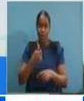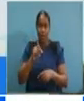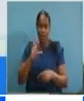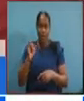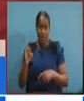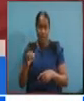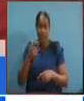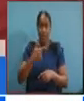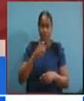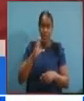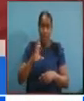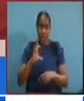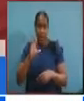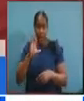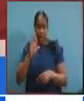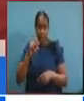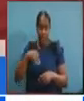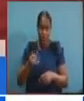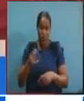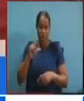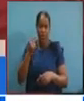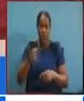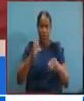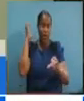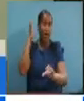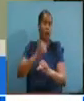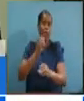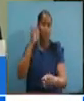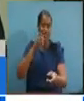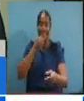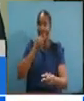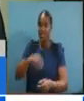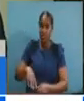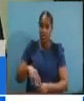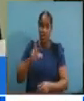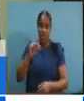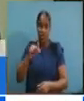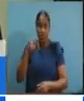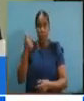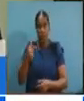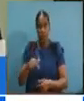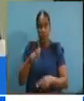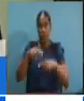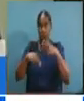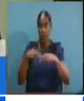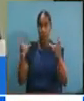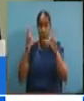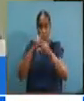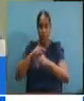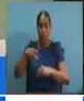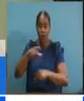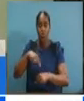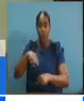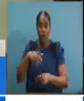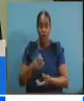montantes elevados têm também tudo aquisição de caminhões de lixo eu tenho fãs previsto também que há a construção de novas instalações de